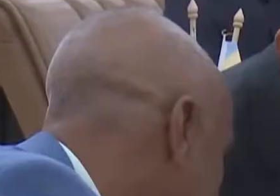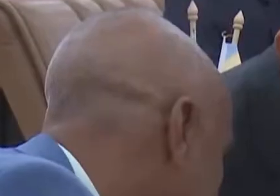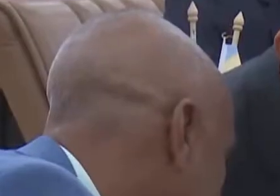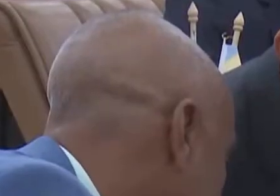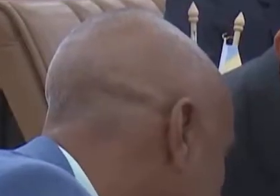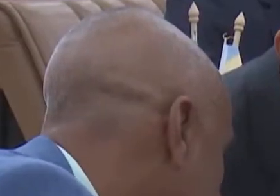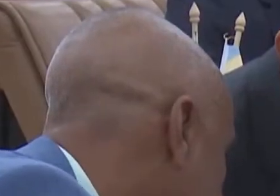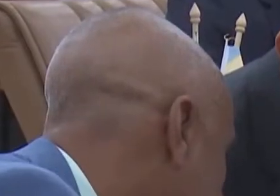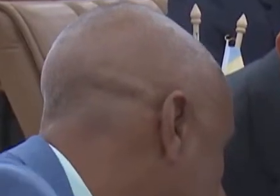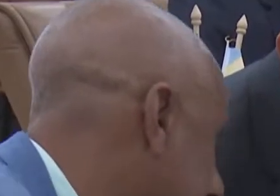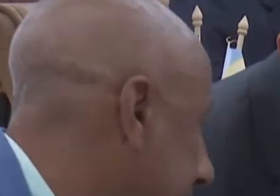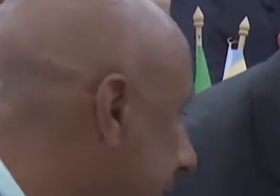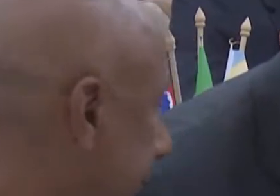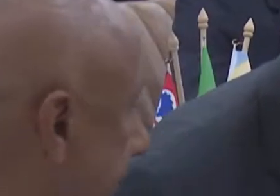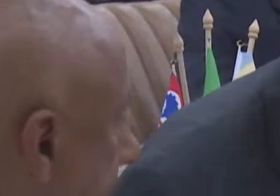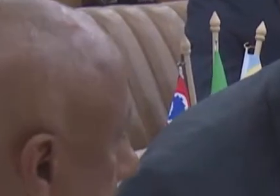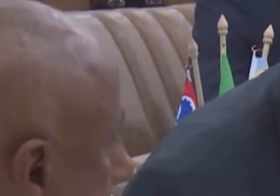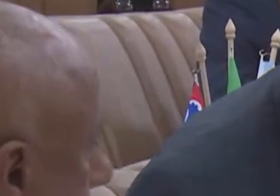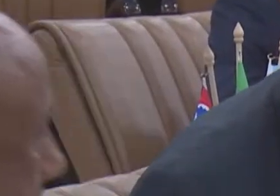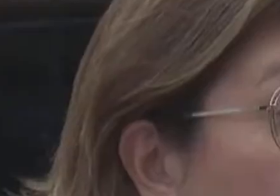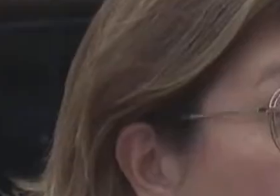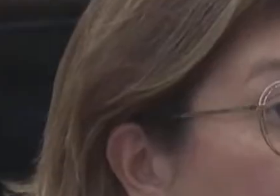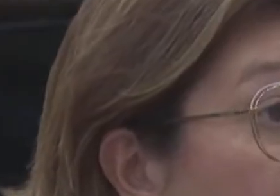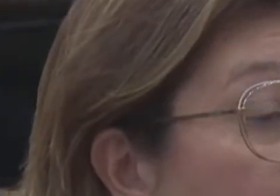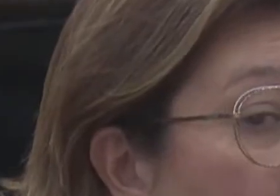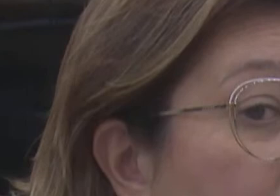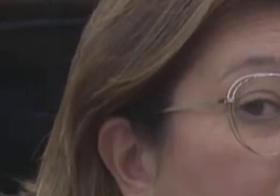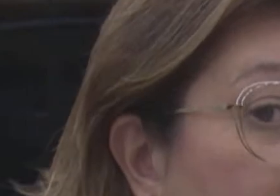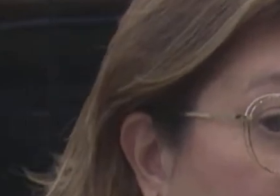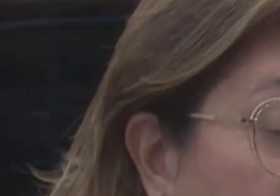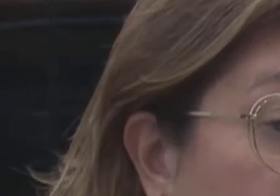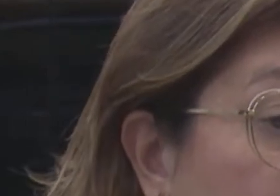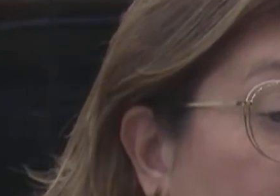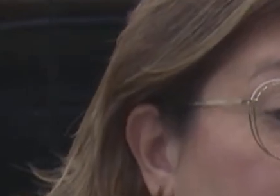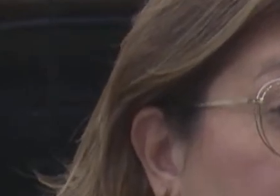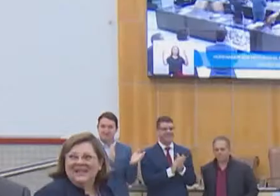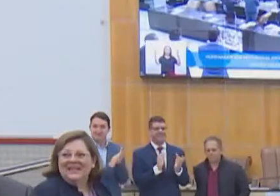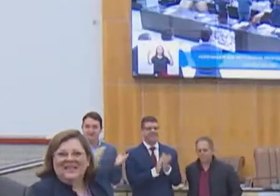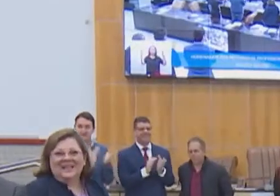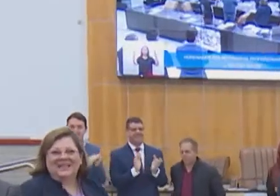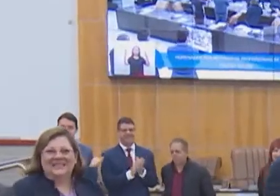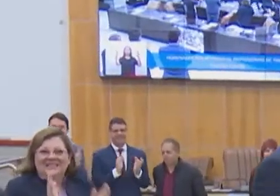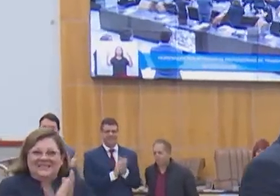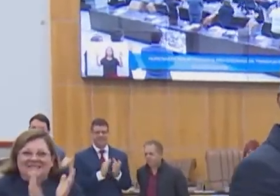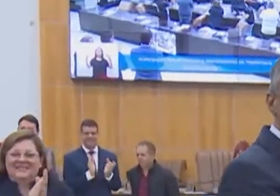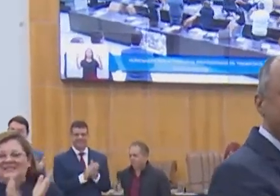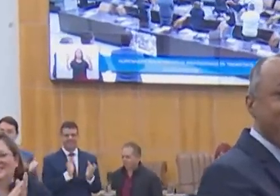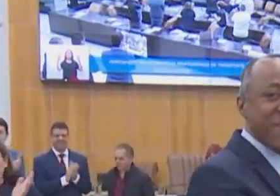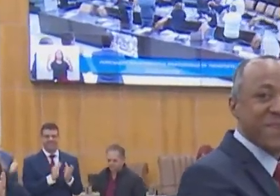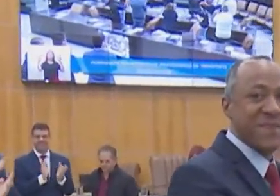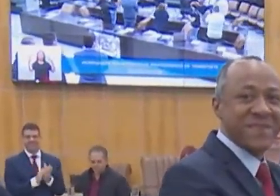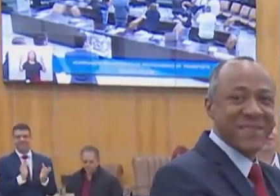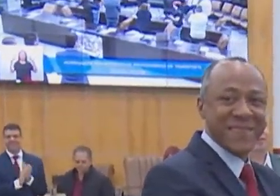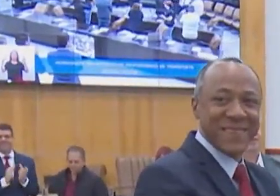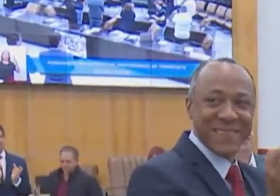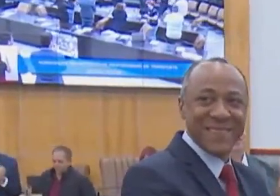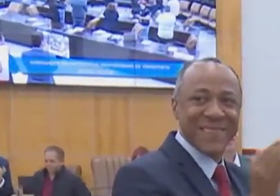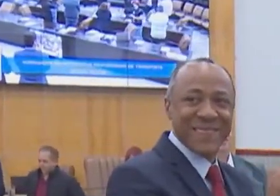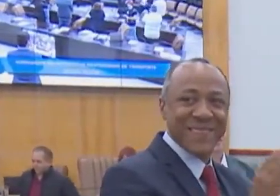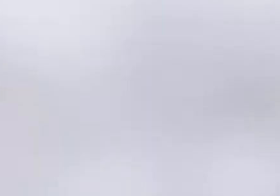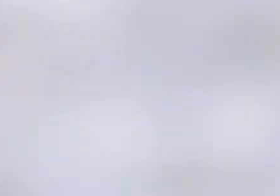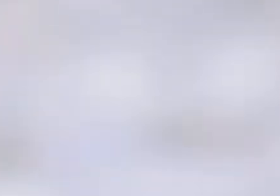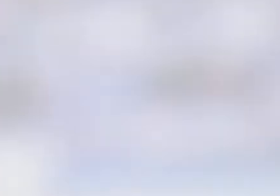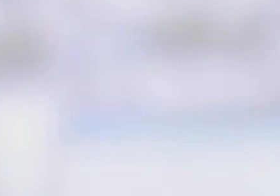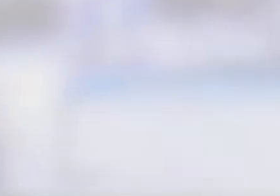claro, em nossas redes sociais, YouTube, Instagram, Facebook e o nosso site oficial. Este foi o resumo da sessão. Até a